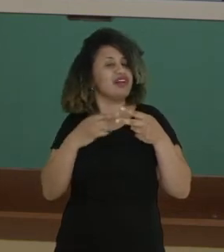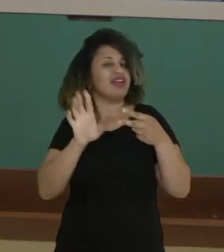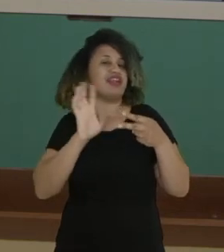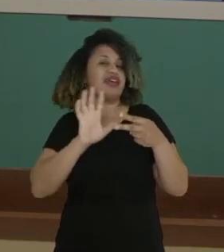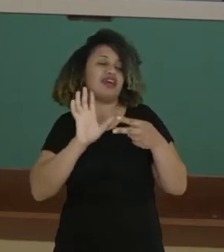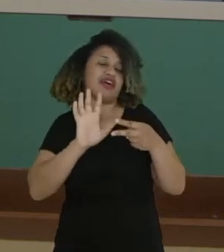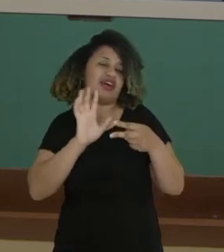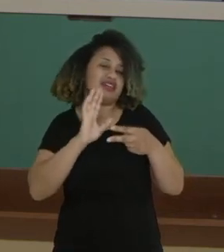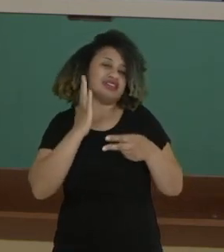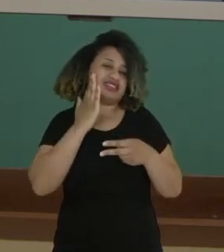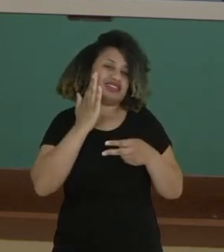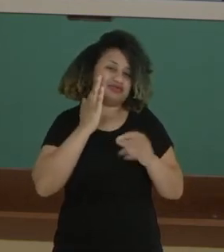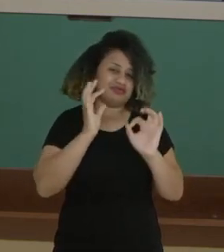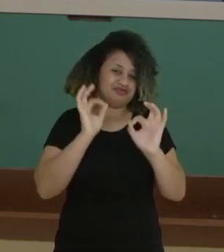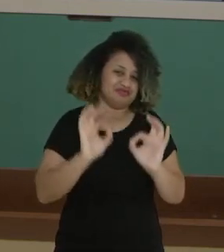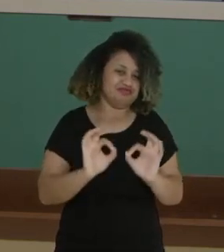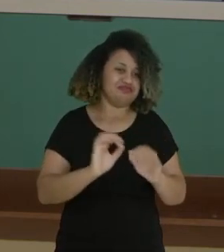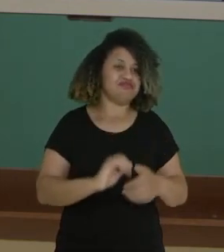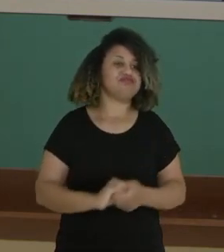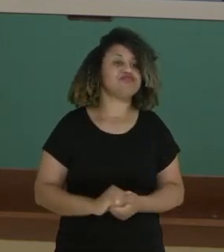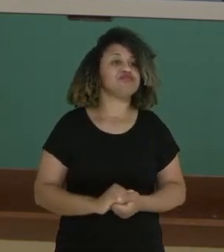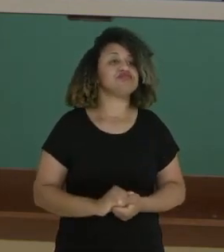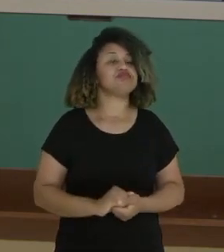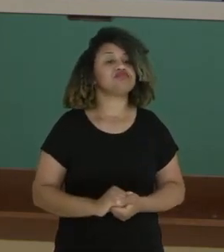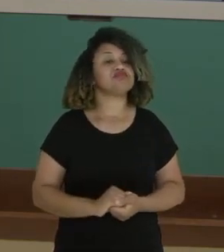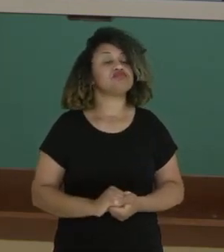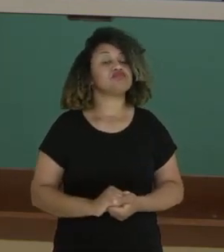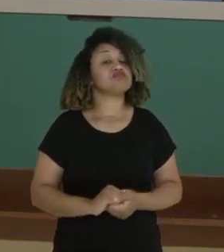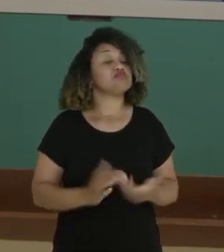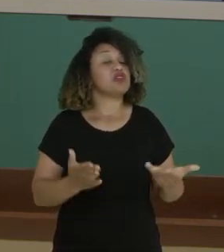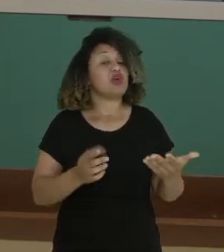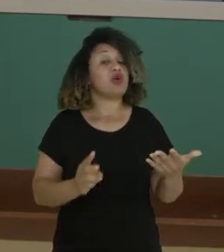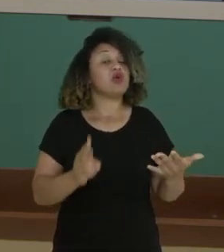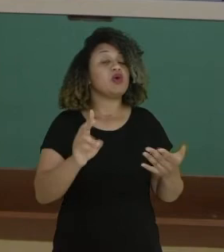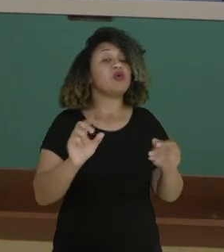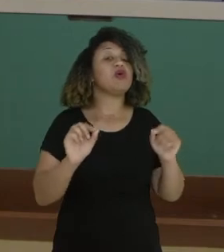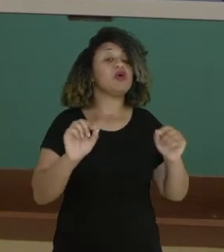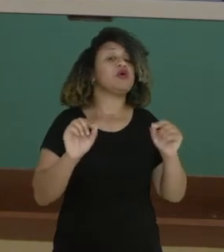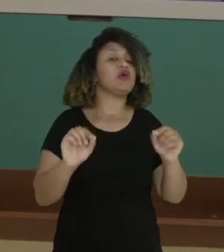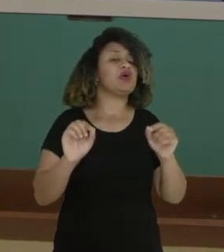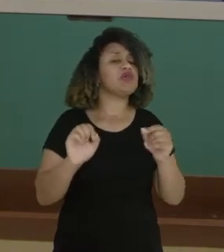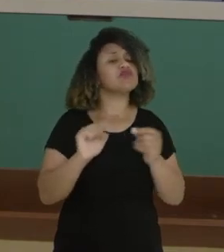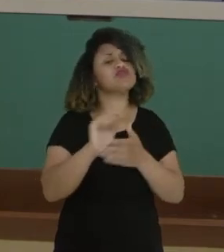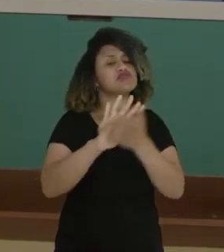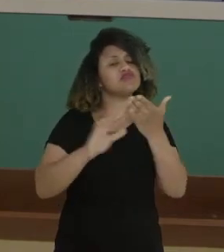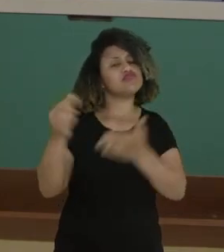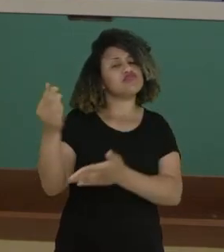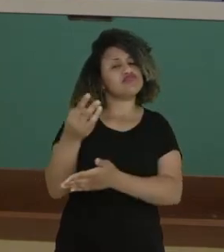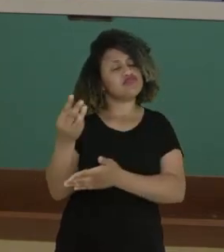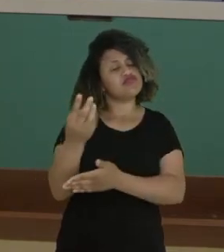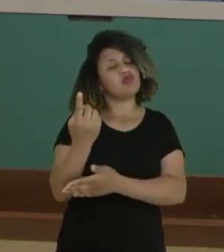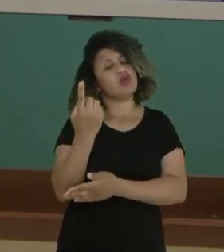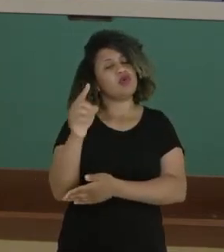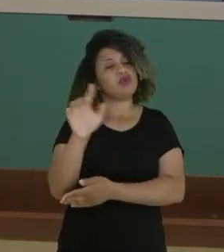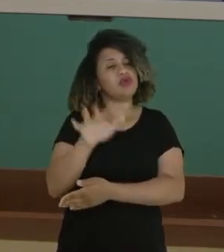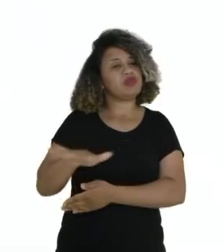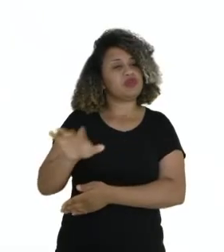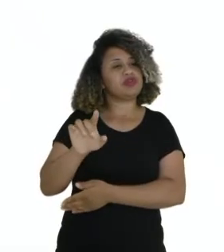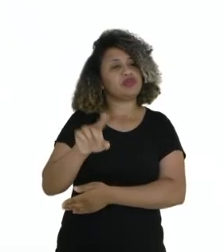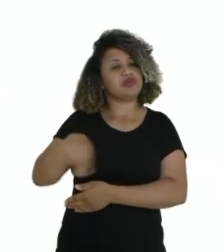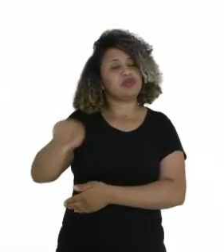né? Foi boa. Então tá bom. Vamos seguir em frente. Agora eu tenho uma última situaçãozinha para você aqui. Presta